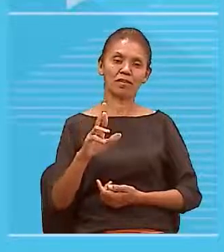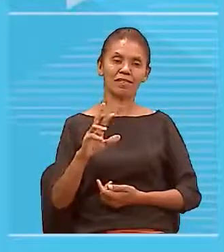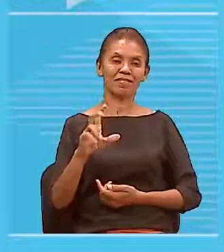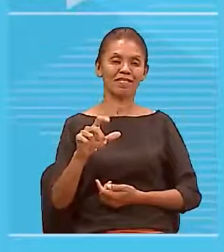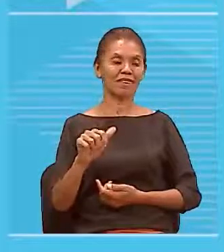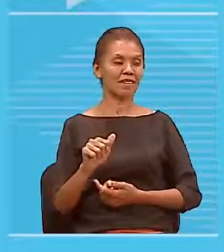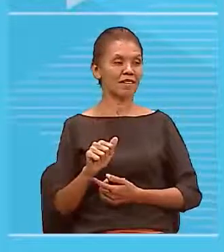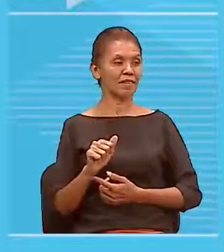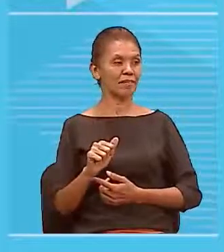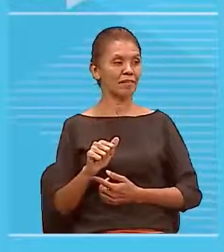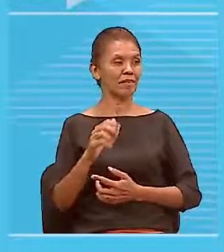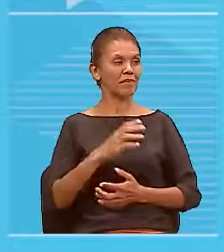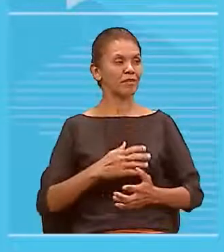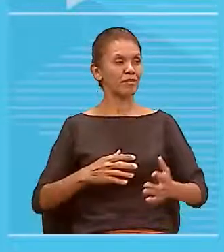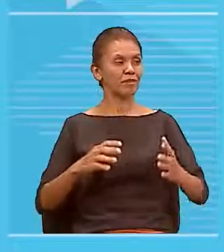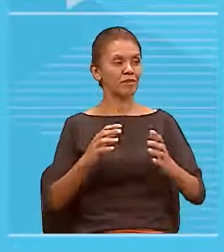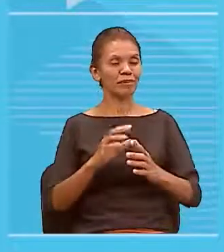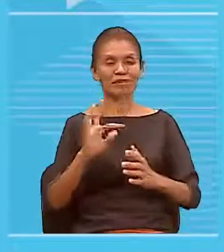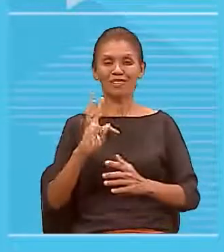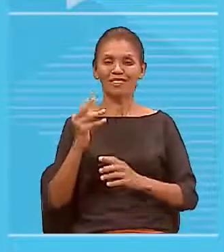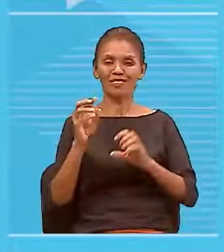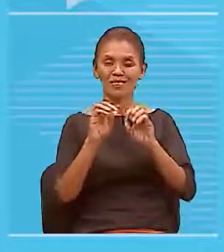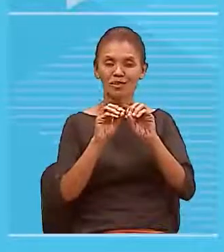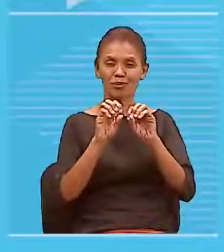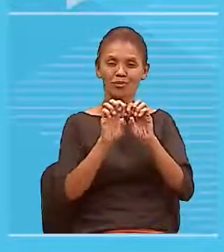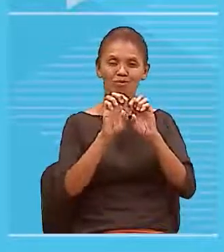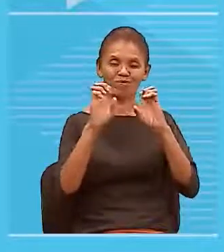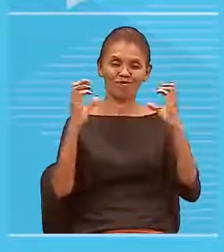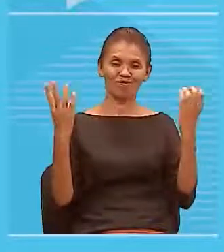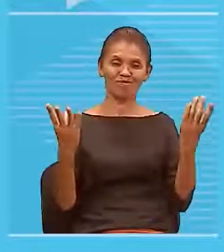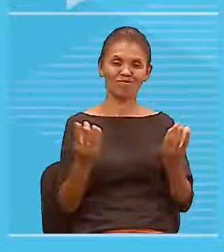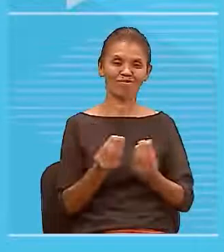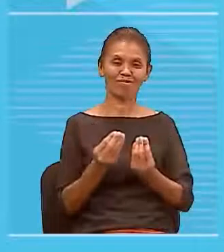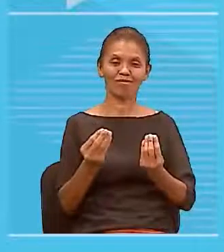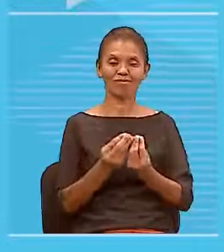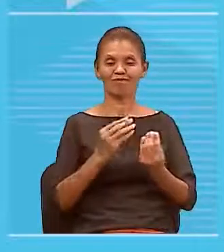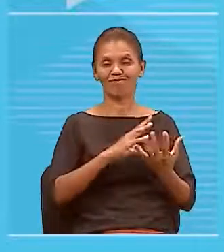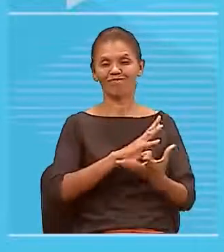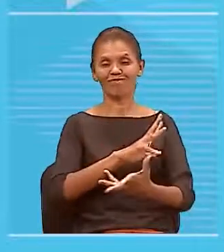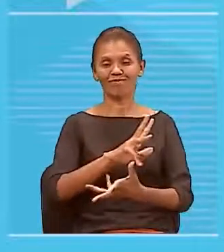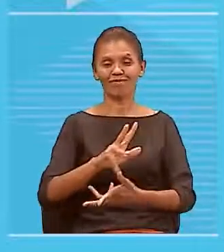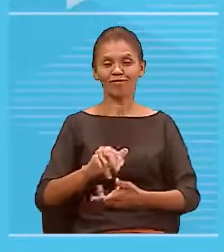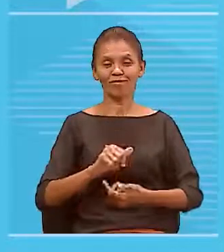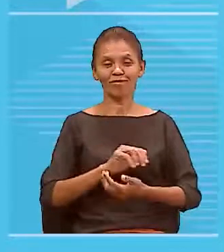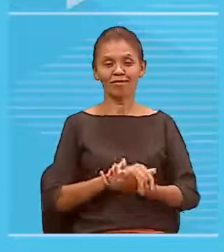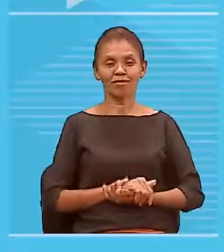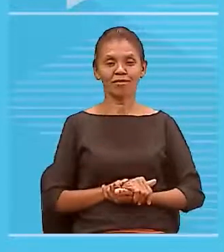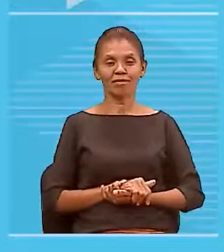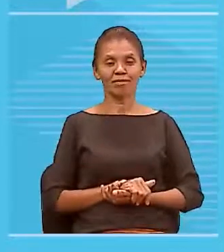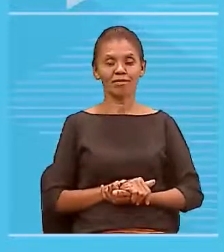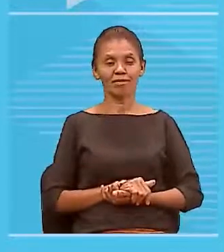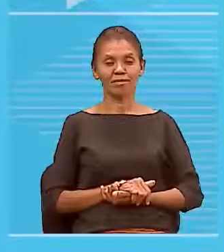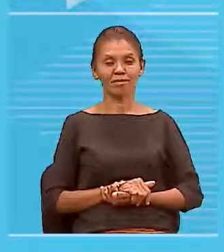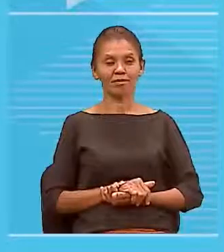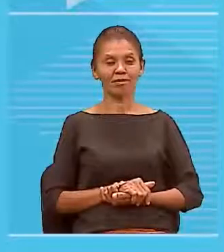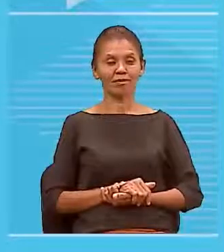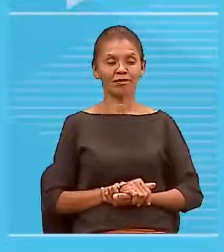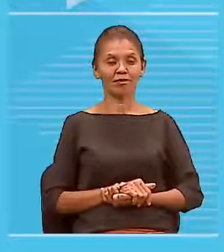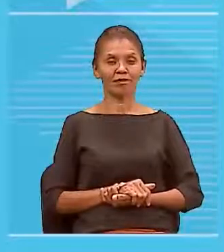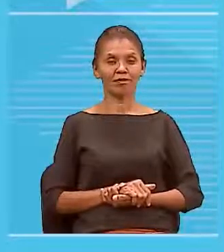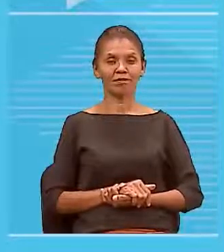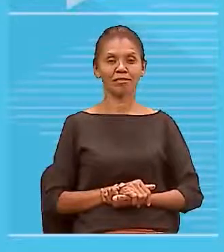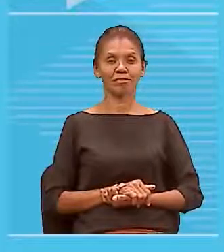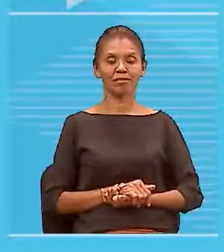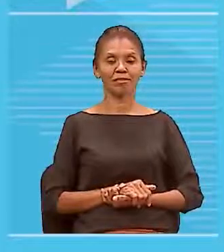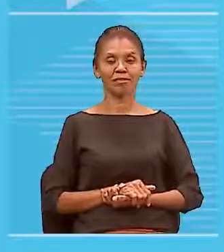de todos os ecossistemas do planeta. E isso corresponde à porção da Terra